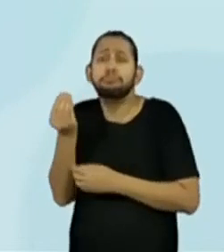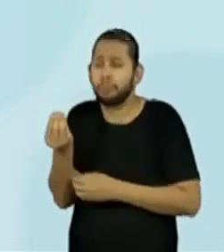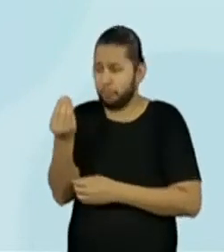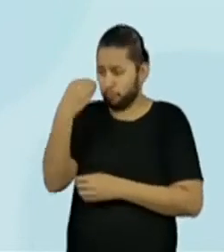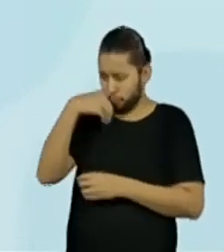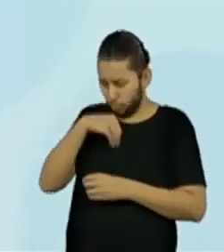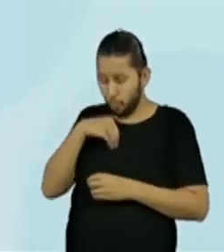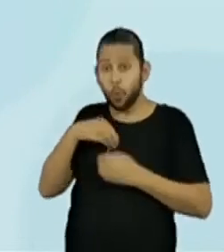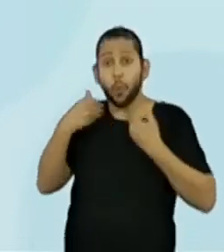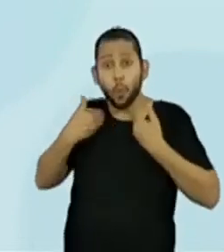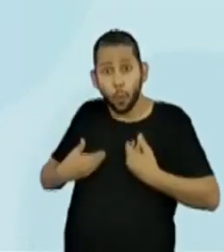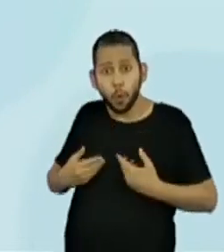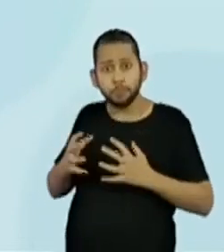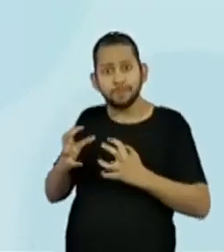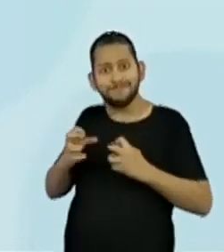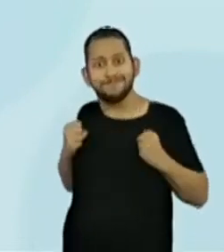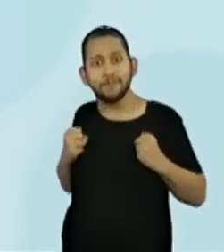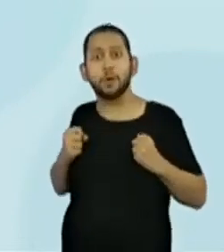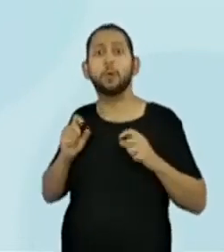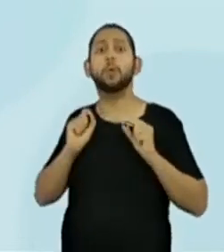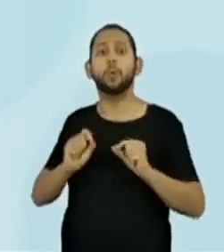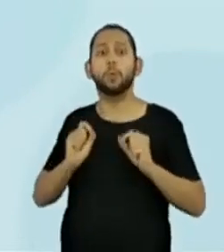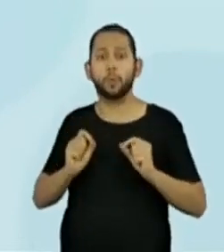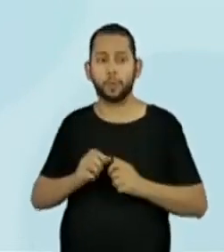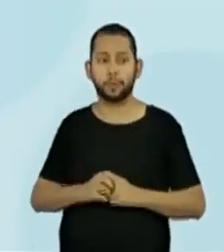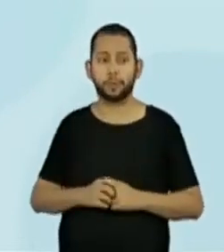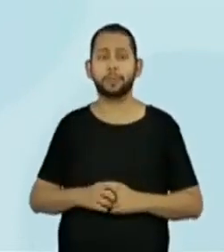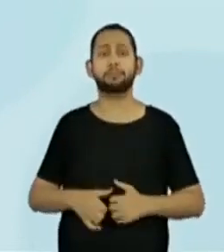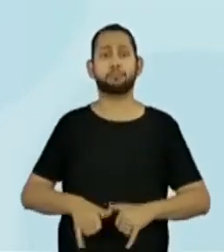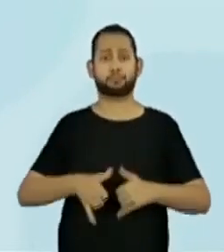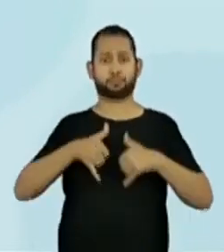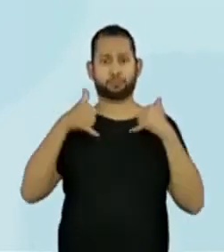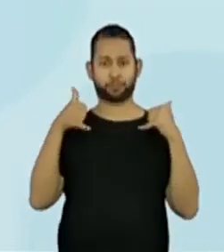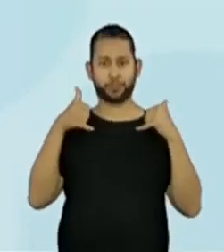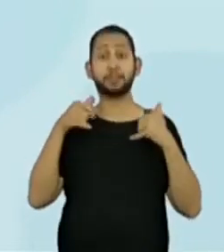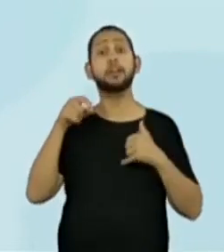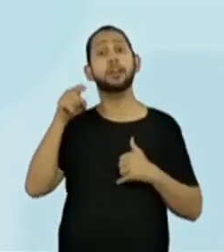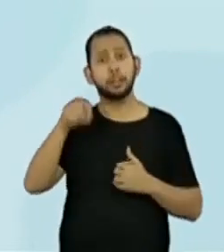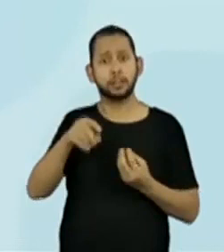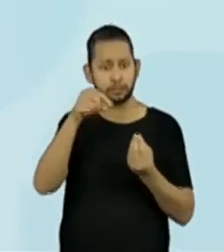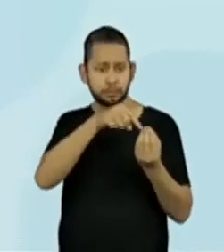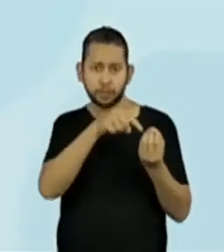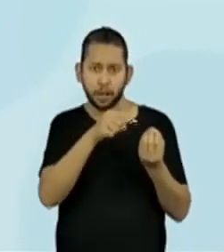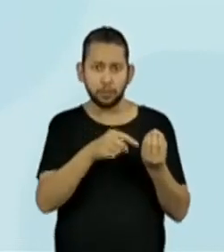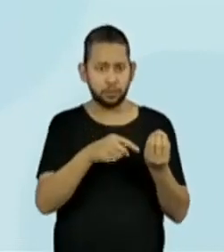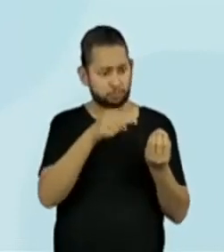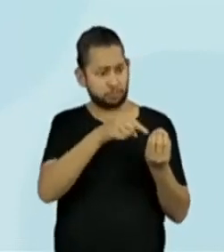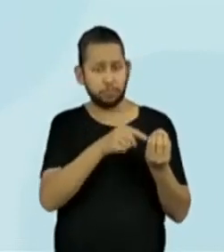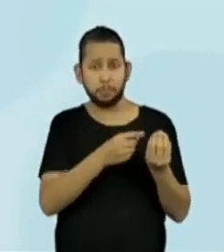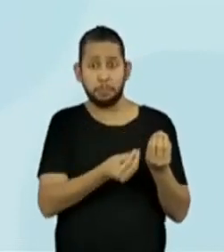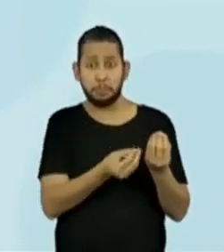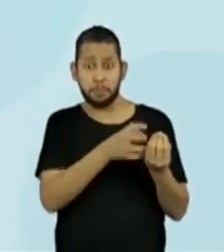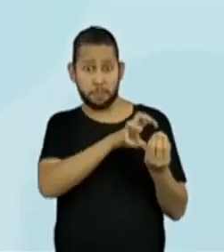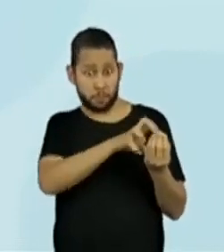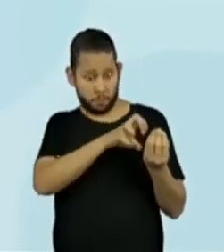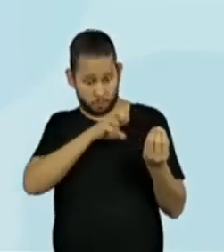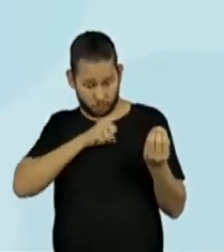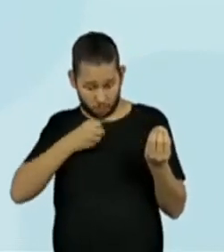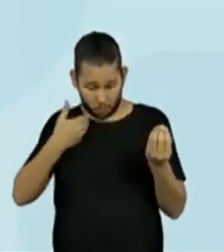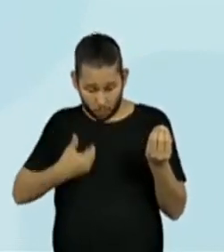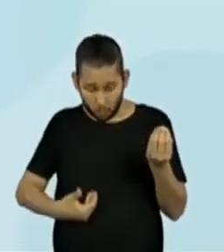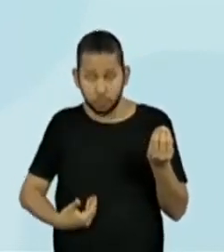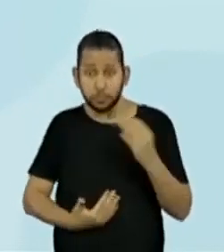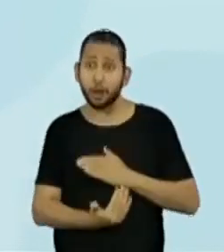nosso corpo? Os alimentos, eles contêm substâncias para o nosso corpo.